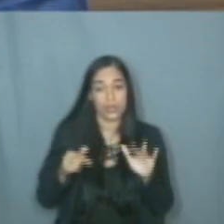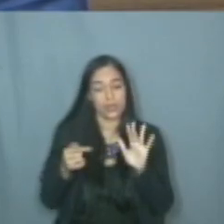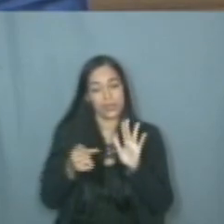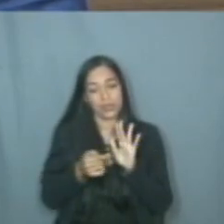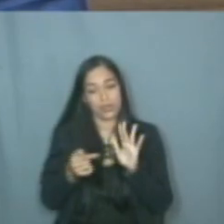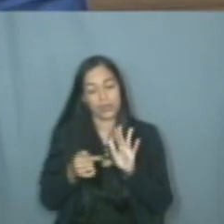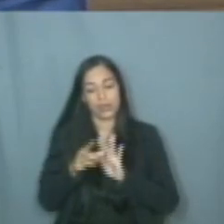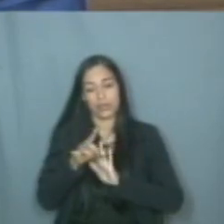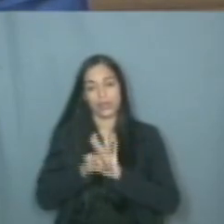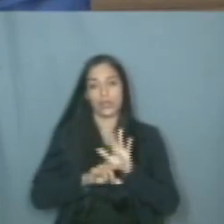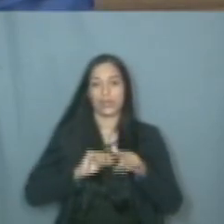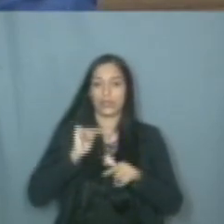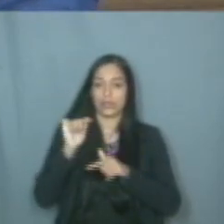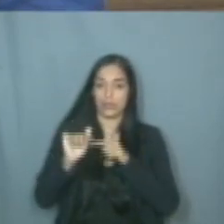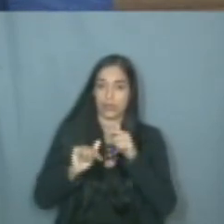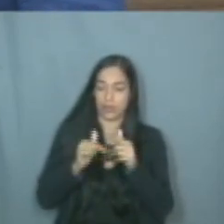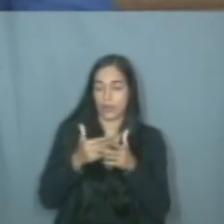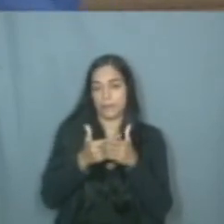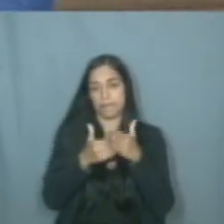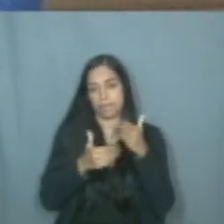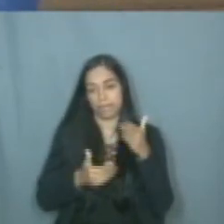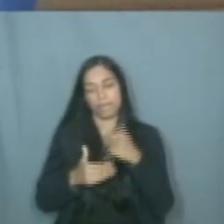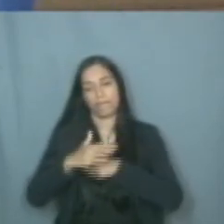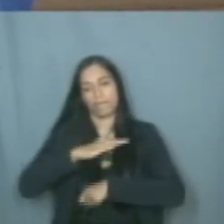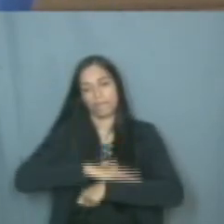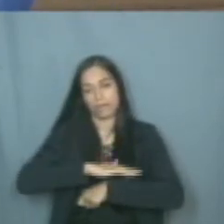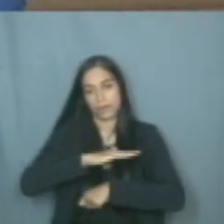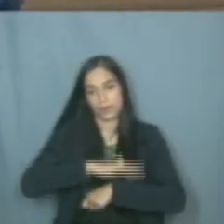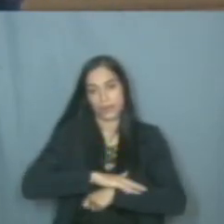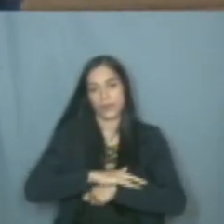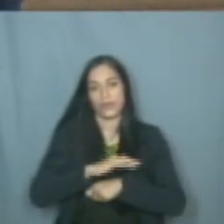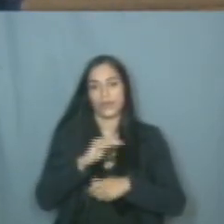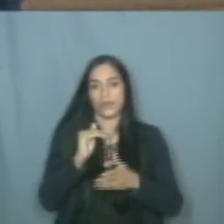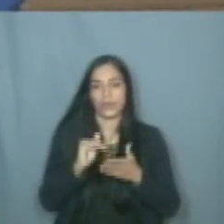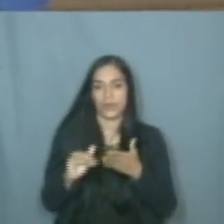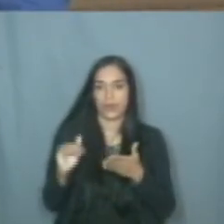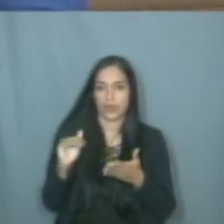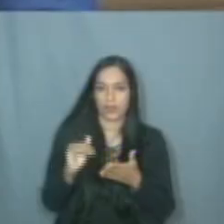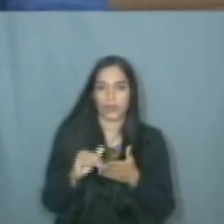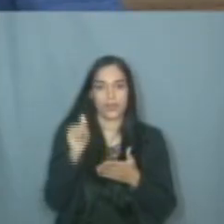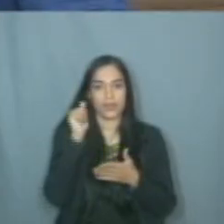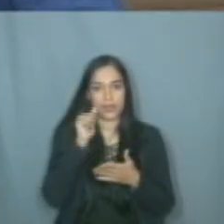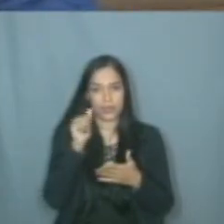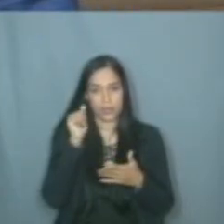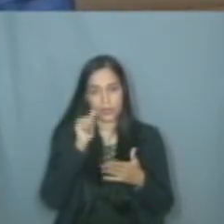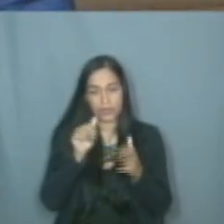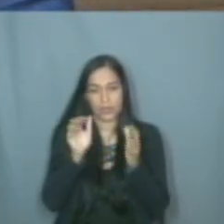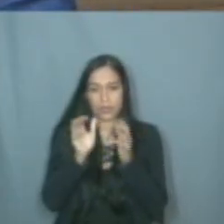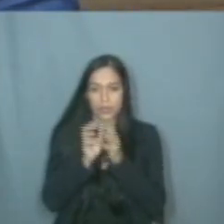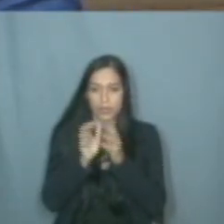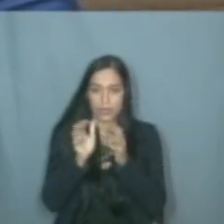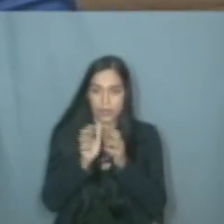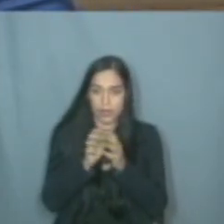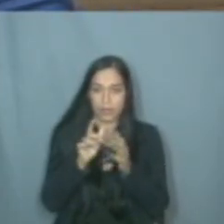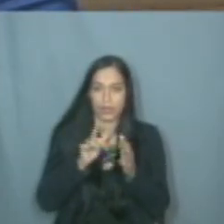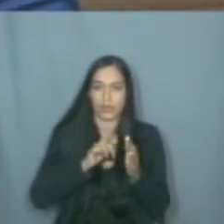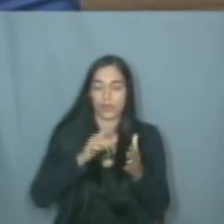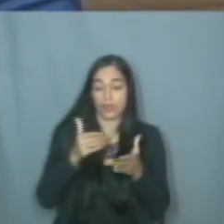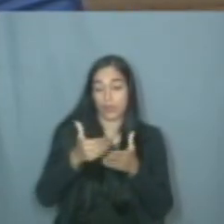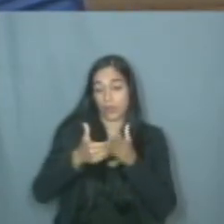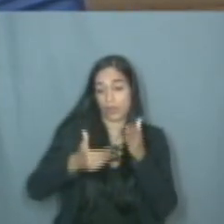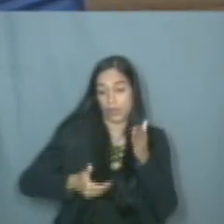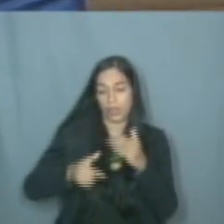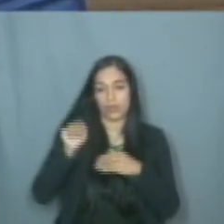os direitos dos trabalhadores contratados temporariamente pela Secretaria da Mulher do Recife, que tiveram seus